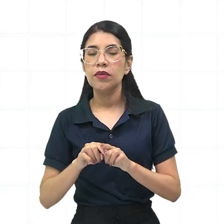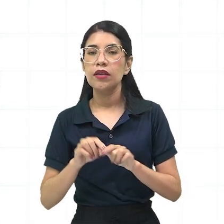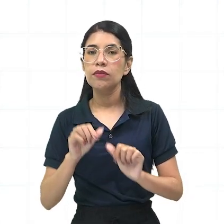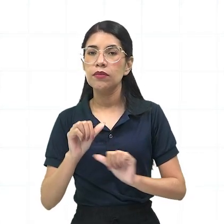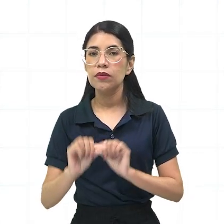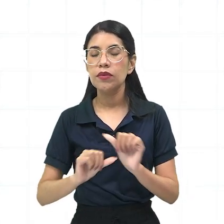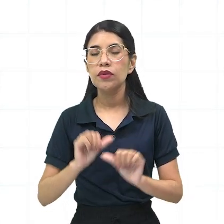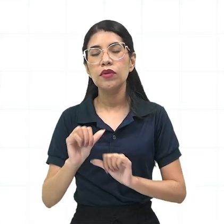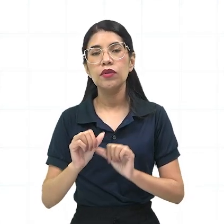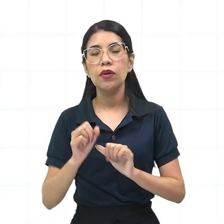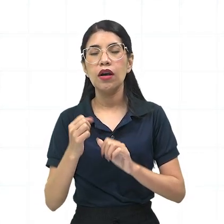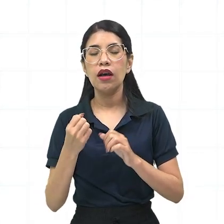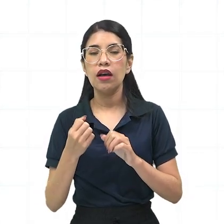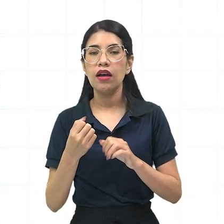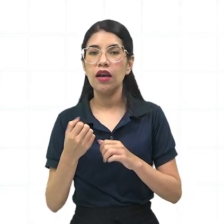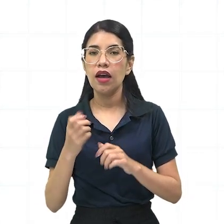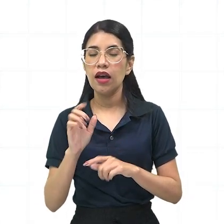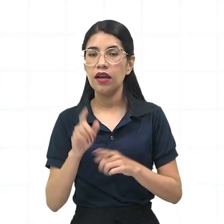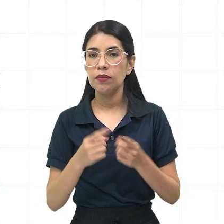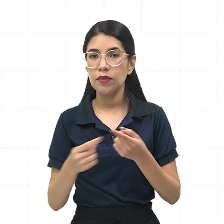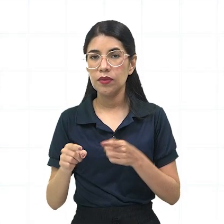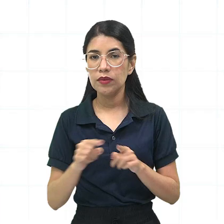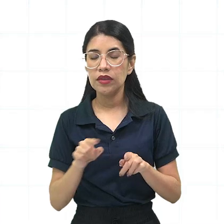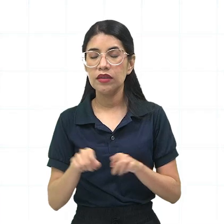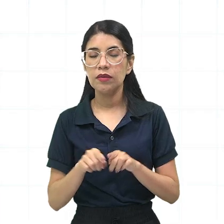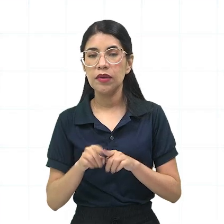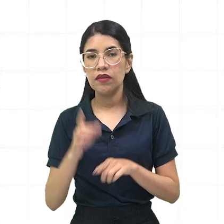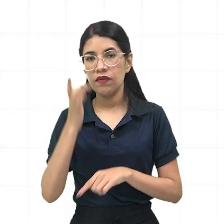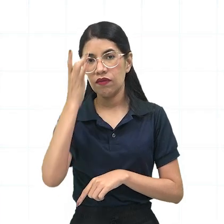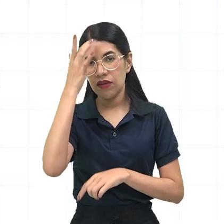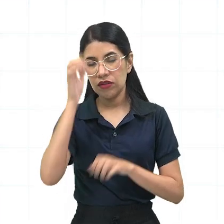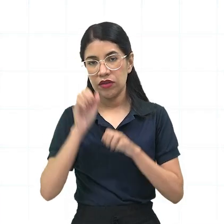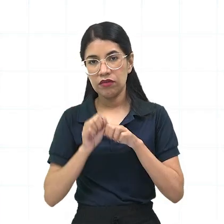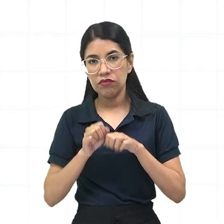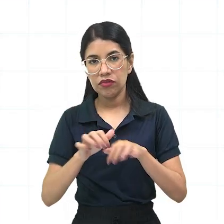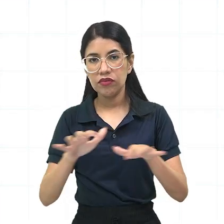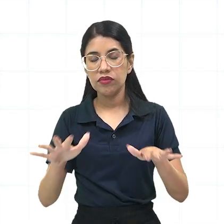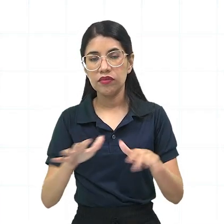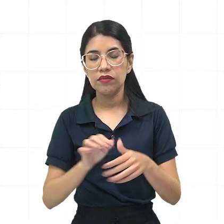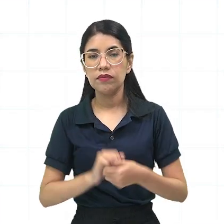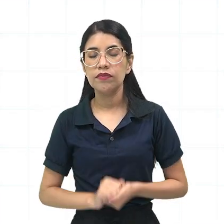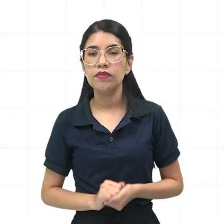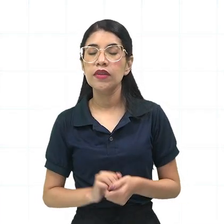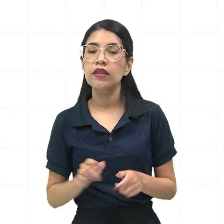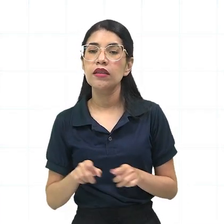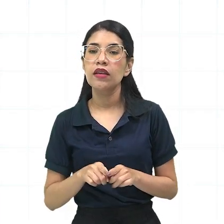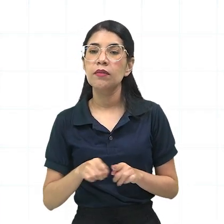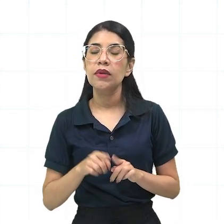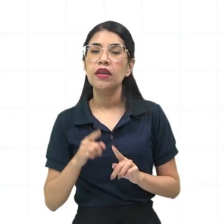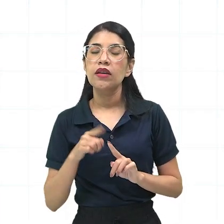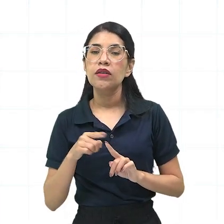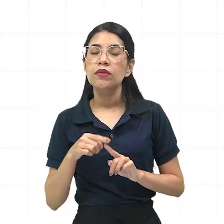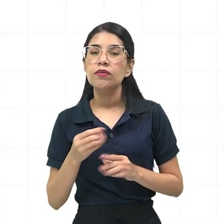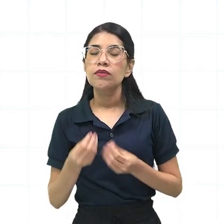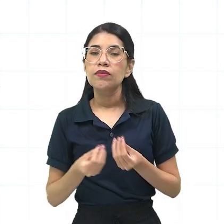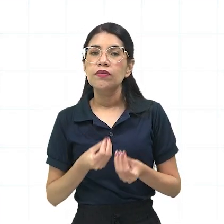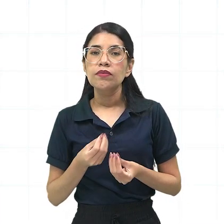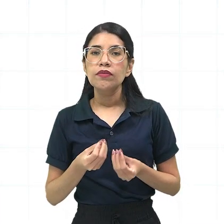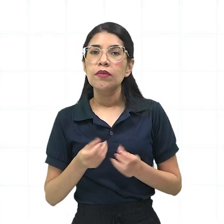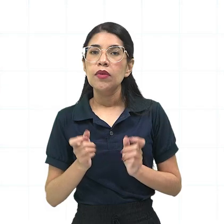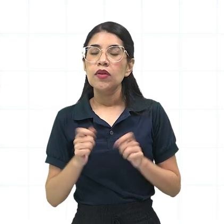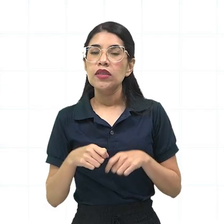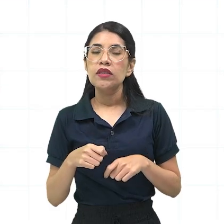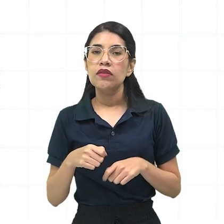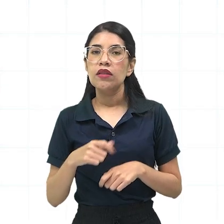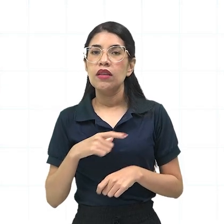indústria musical, facilitando essa forma de circulação. Então, tem sido aqui também uma forma de trazer a